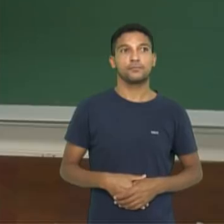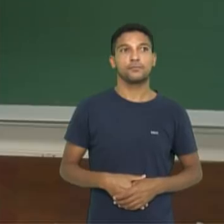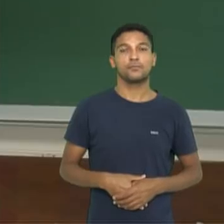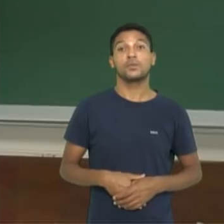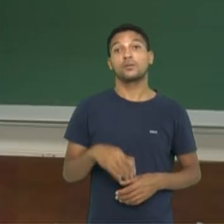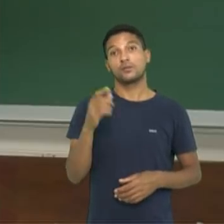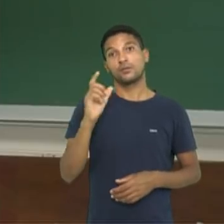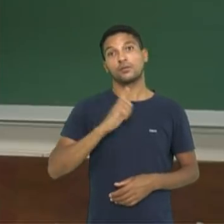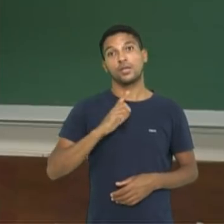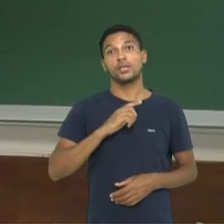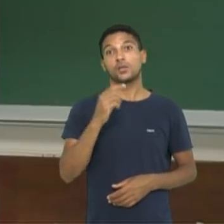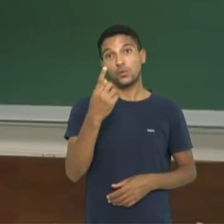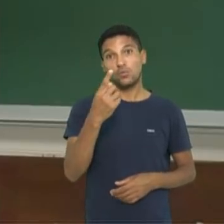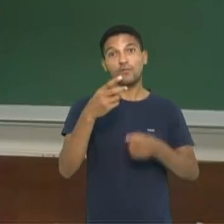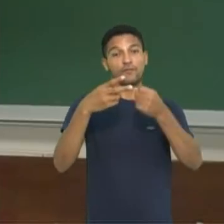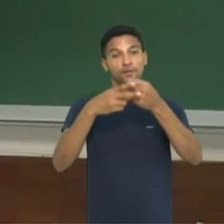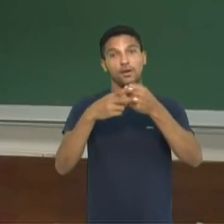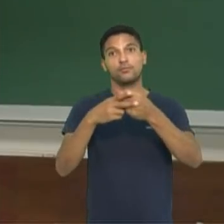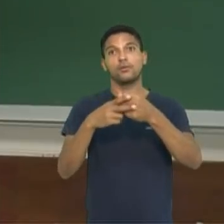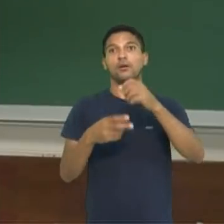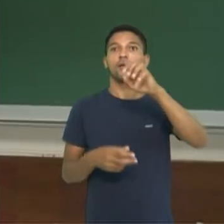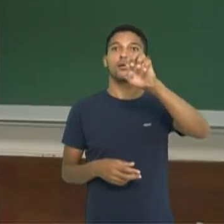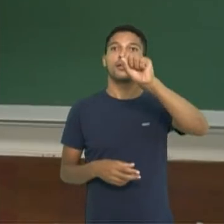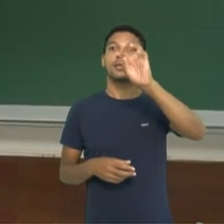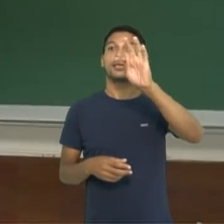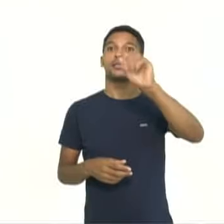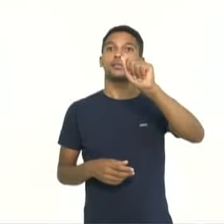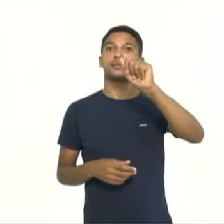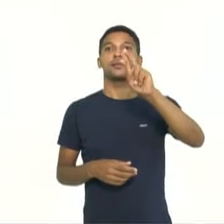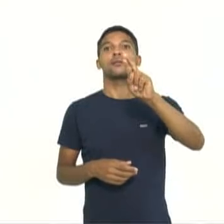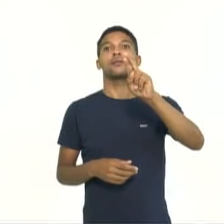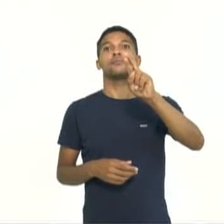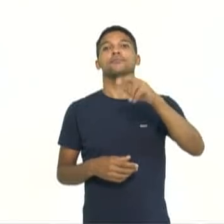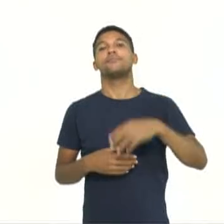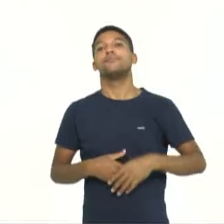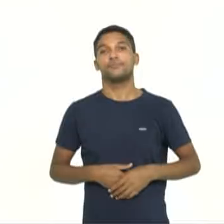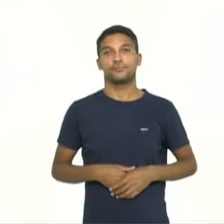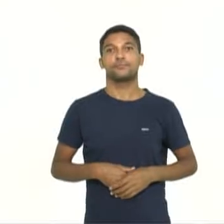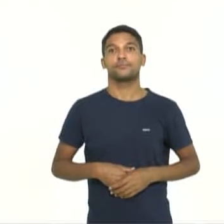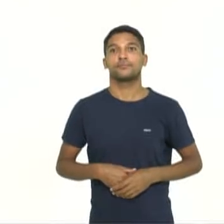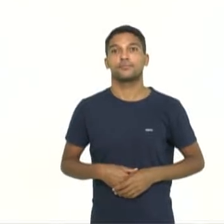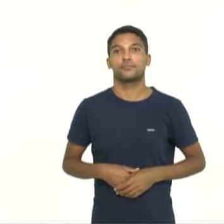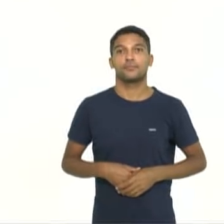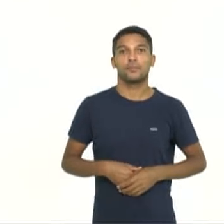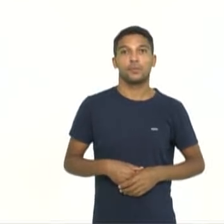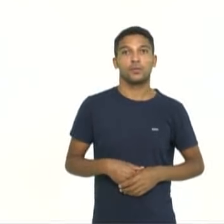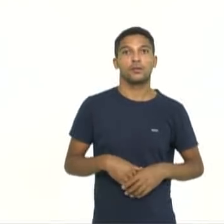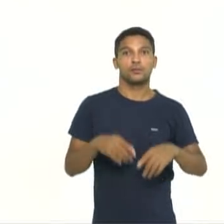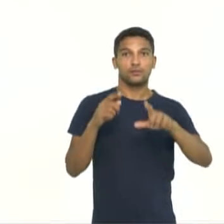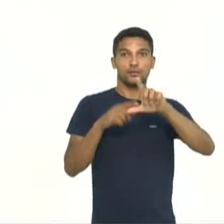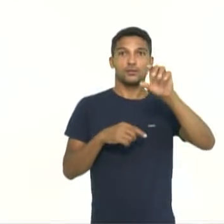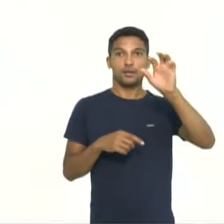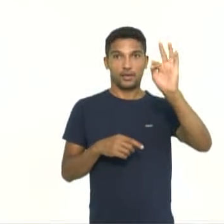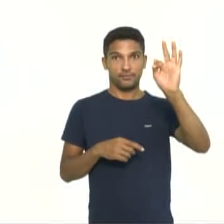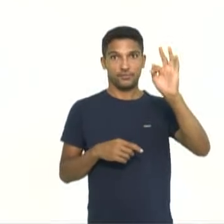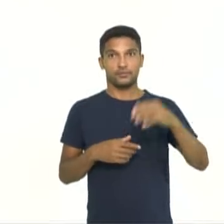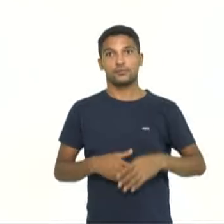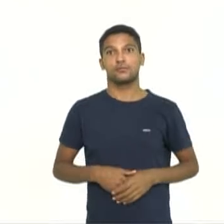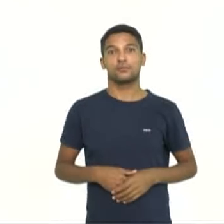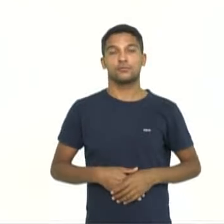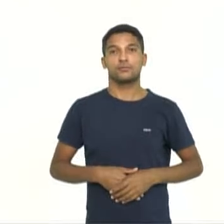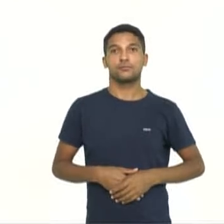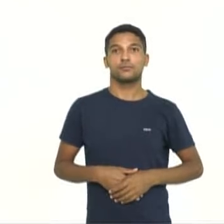só tem um verbo, portanto, período simples, né? Letra F, eu quero que você me acorde quando o ônibus chegar. Então,